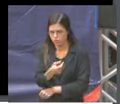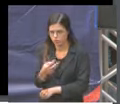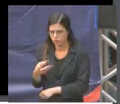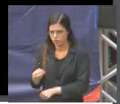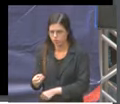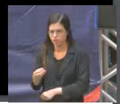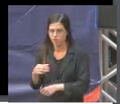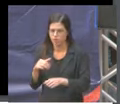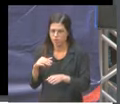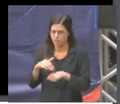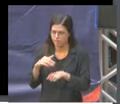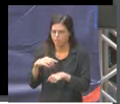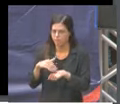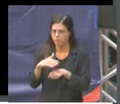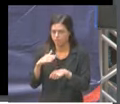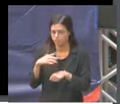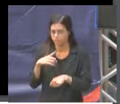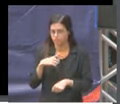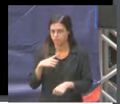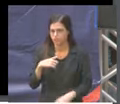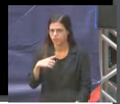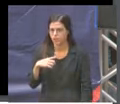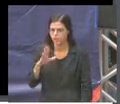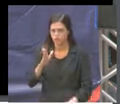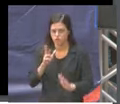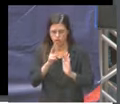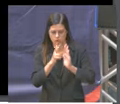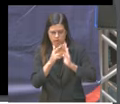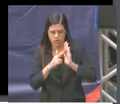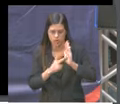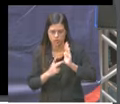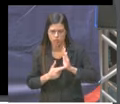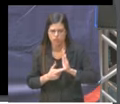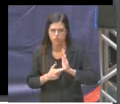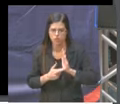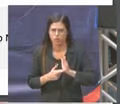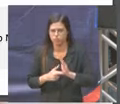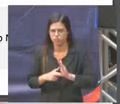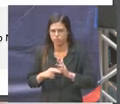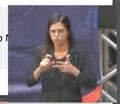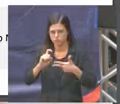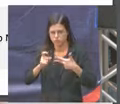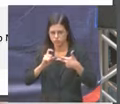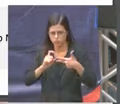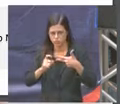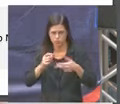incentivos ano. Ela já foi regulamentada pelo Poder Executivo Municipal. Próximo, por favor.